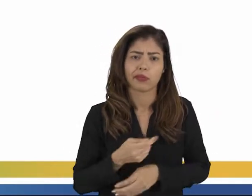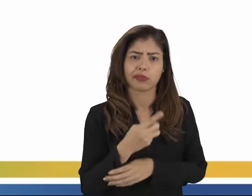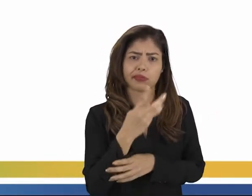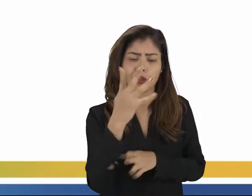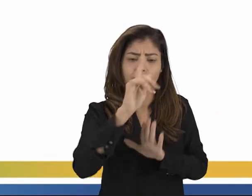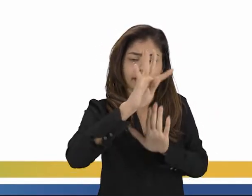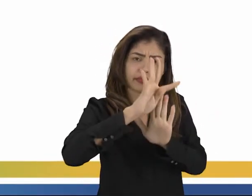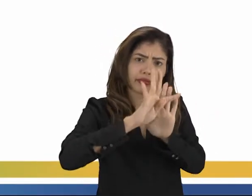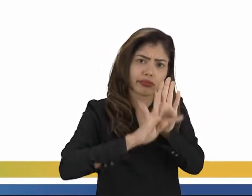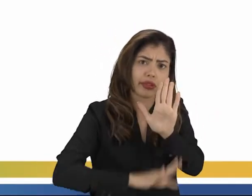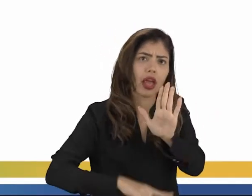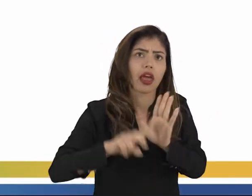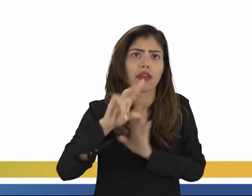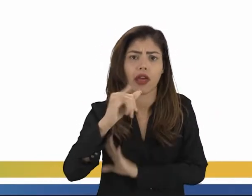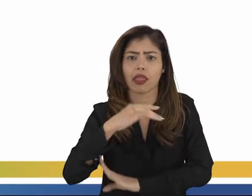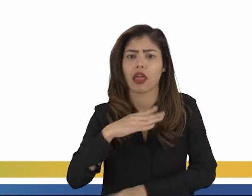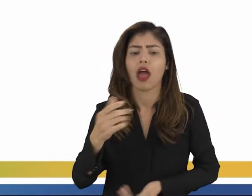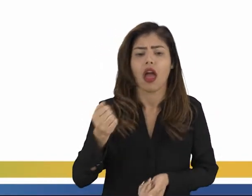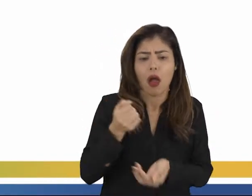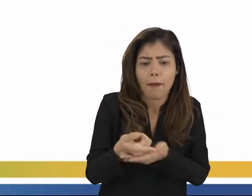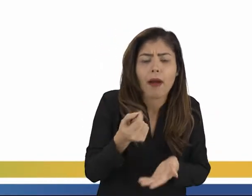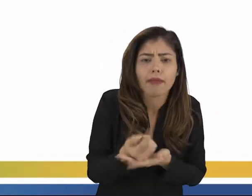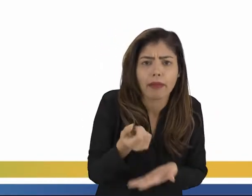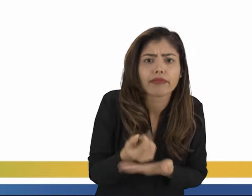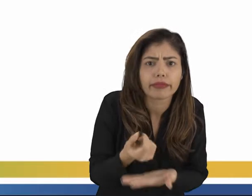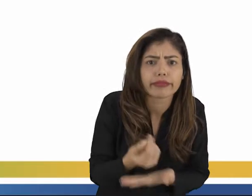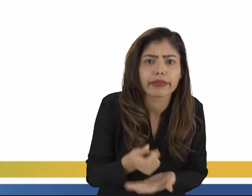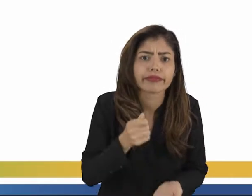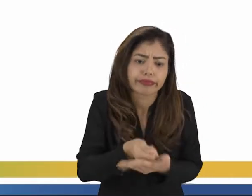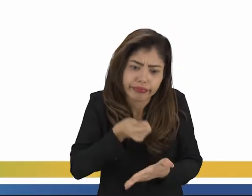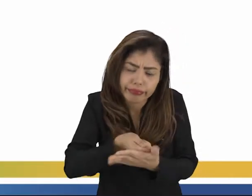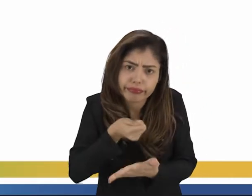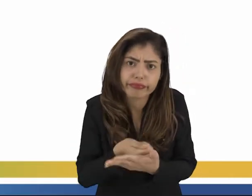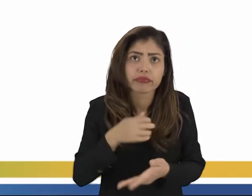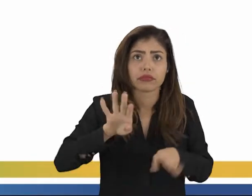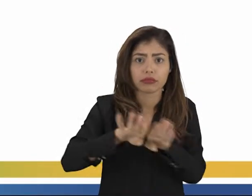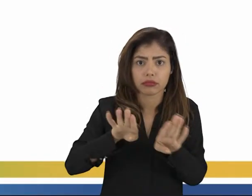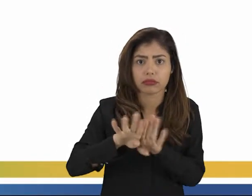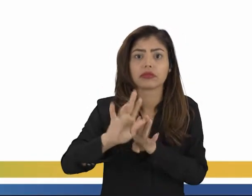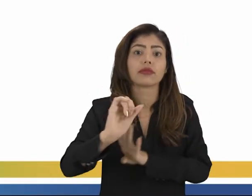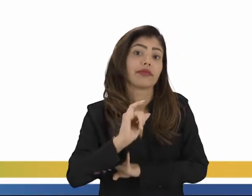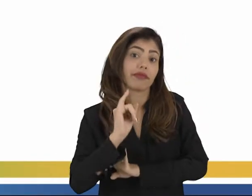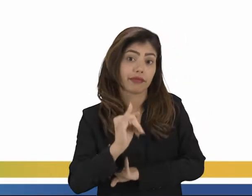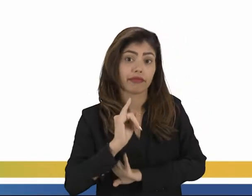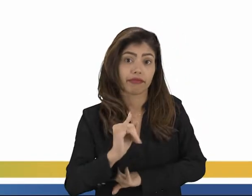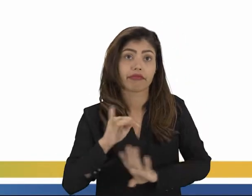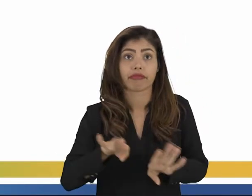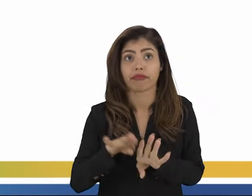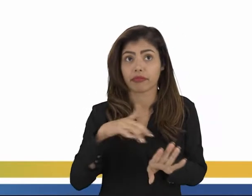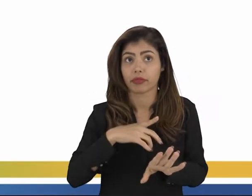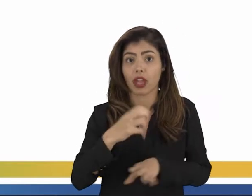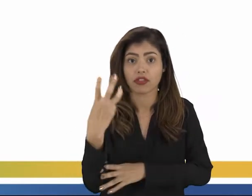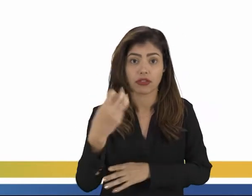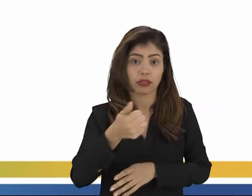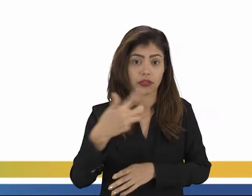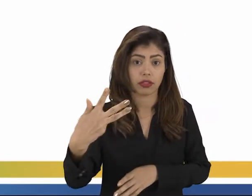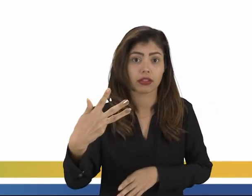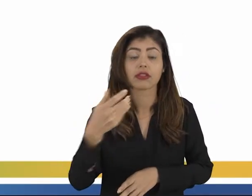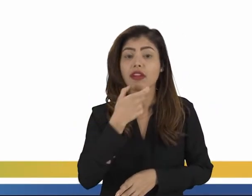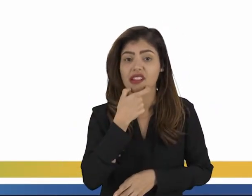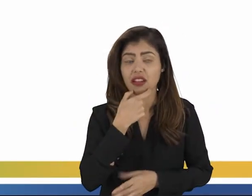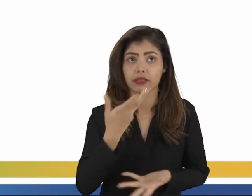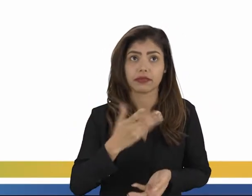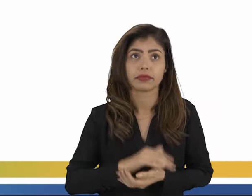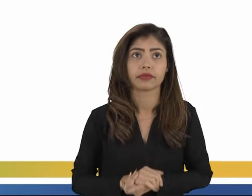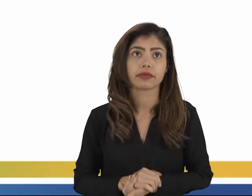nosso material de impostos que vai ser cobrada para as colônias, as 13 colônias inglesas.